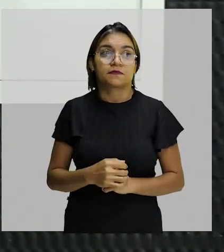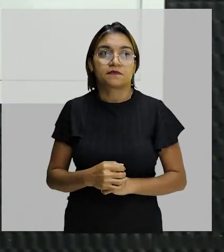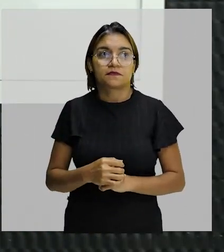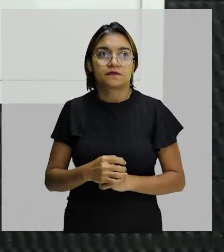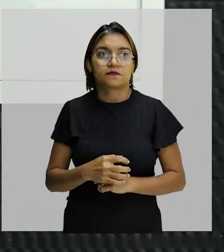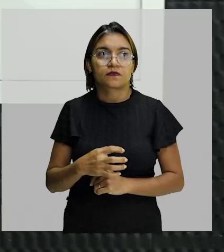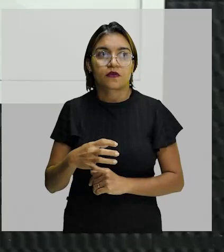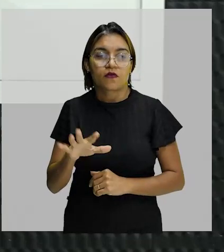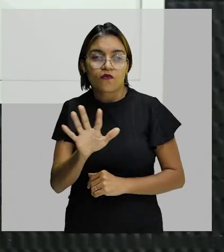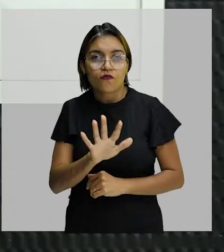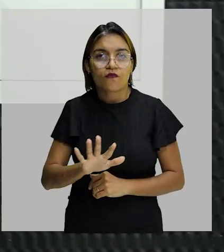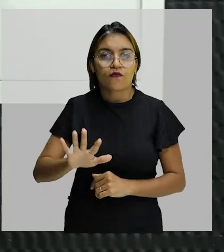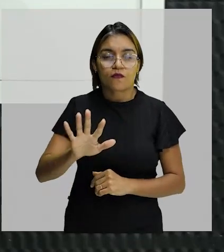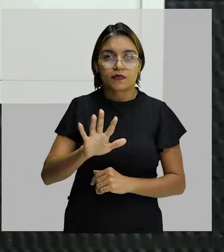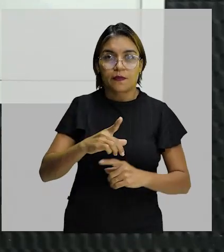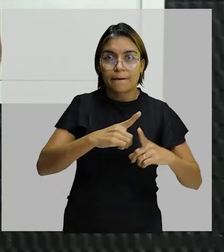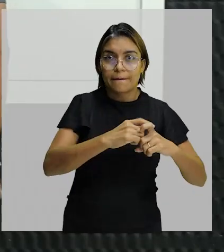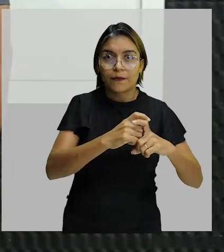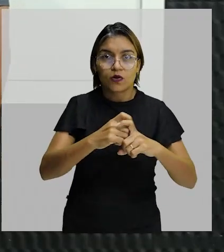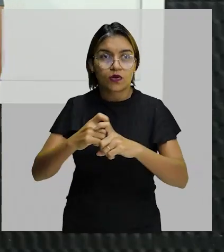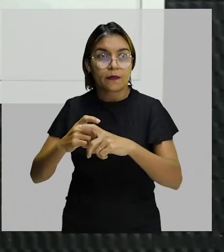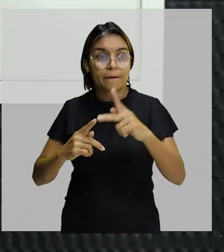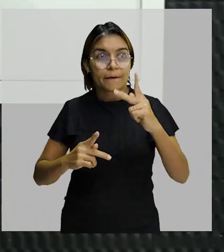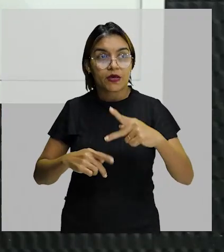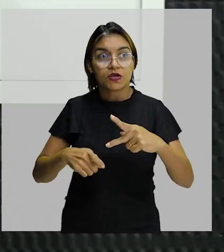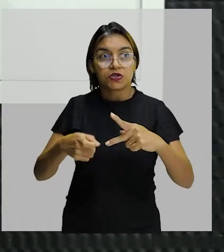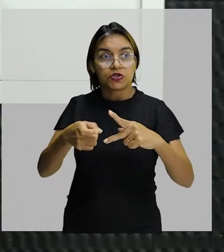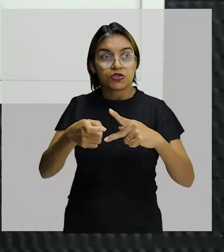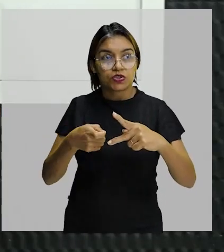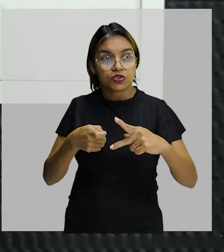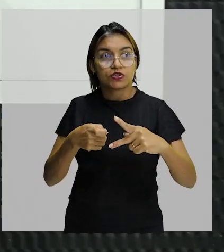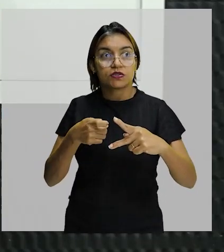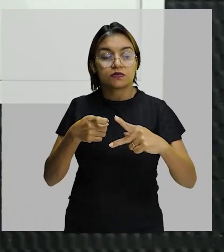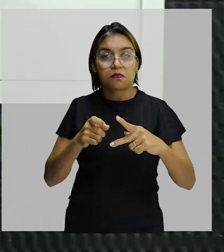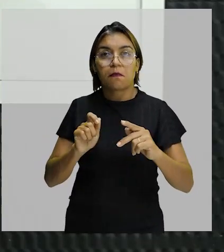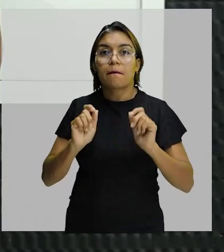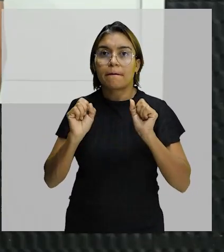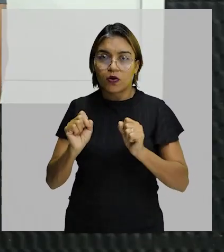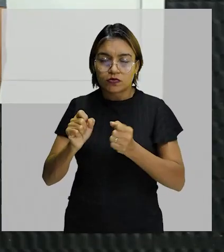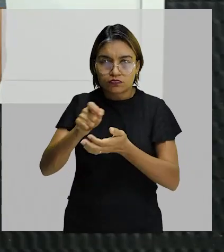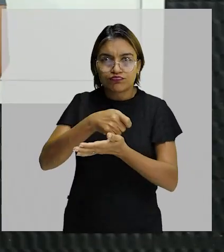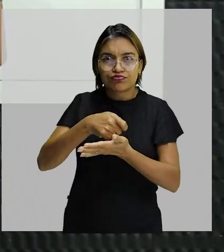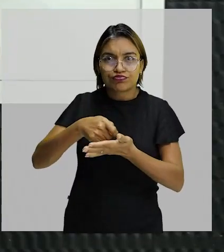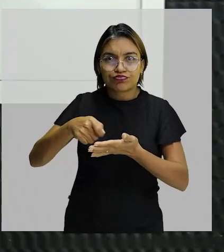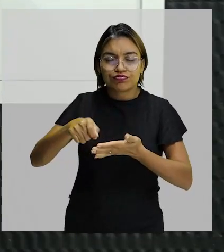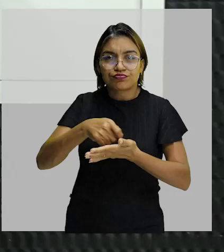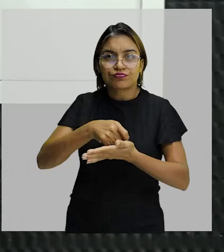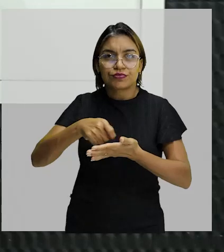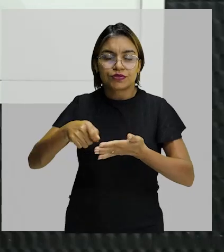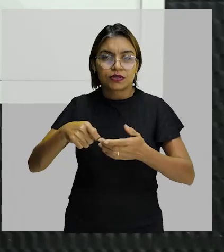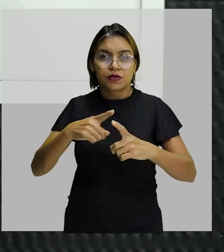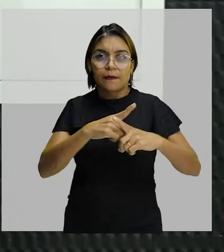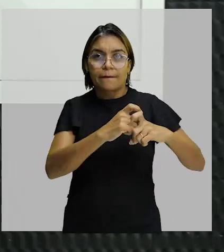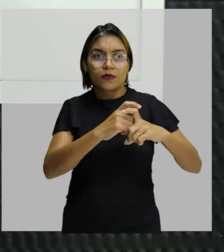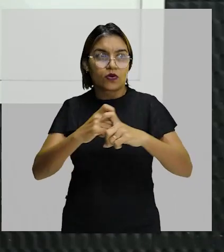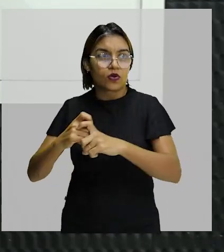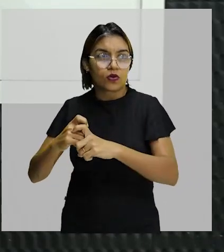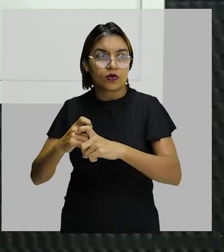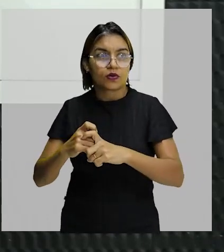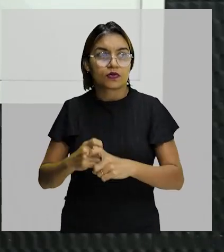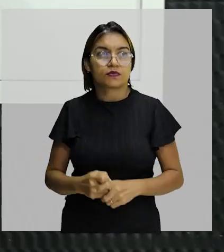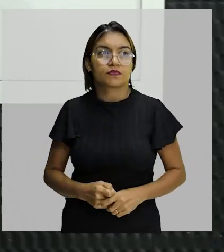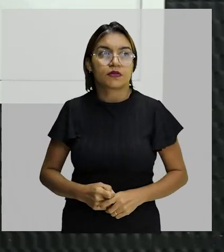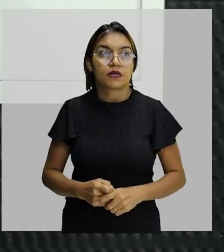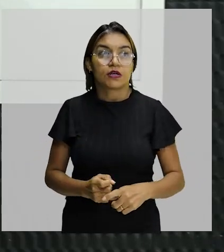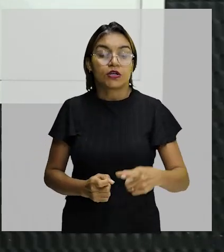geral, se um polinômio px é tal que, se você puder escrever esse polinômio nessa forma aqui, ó, x menos